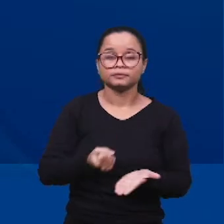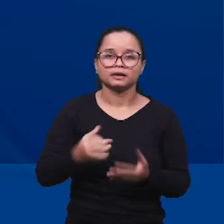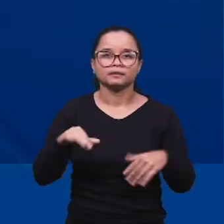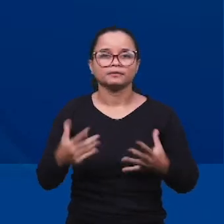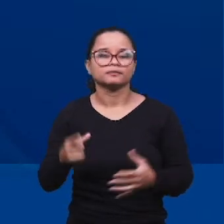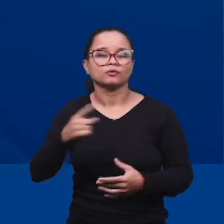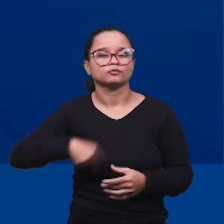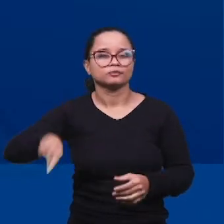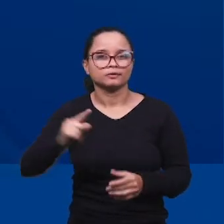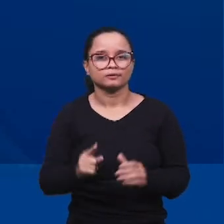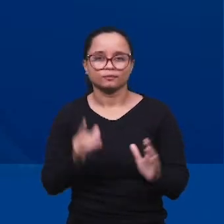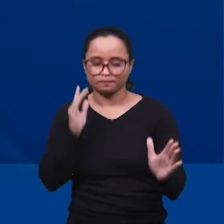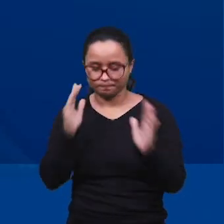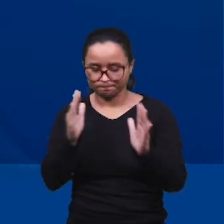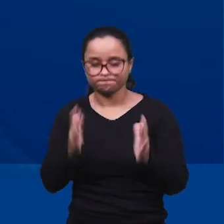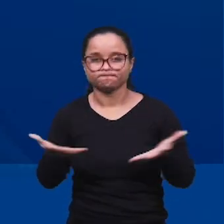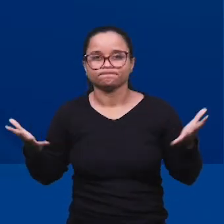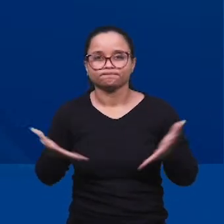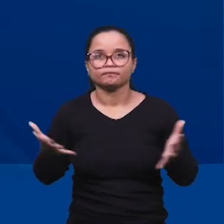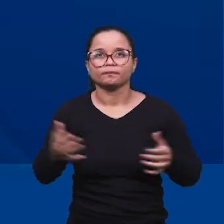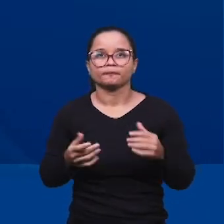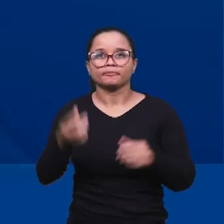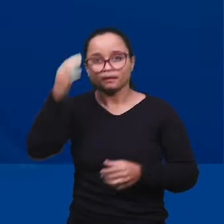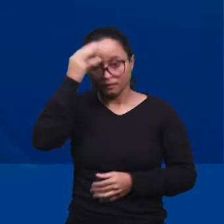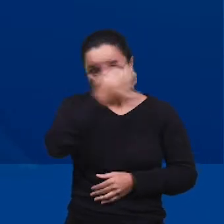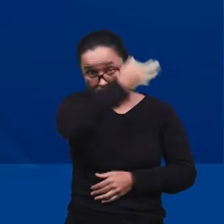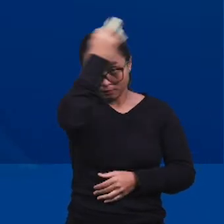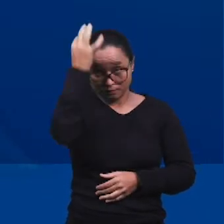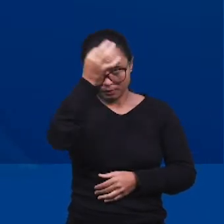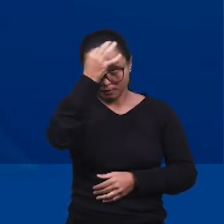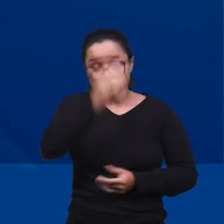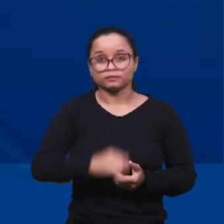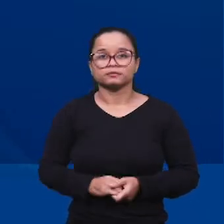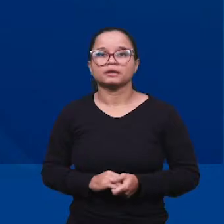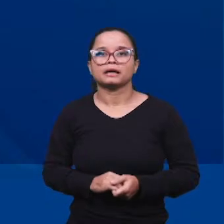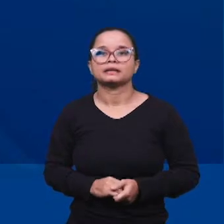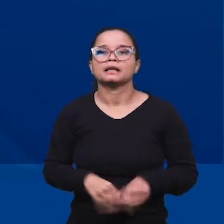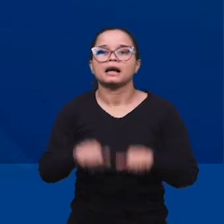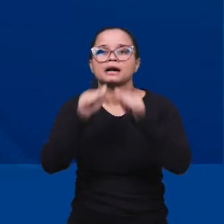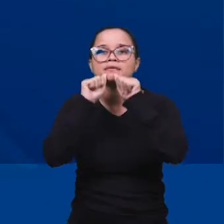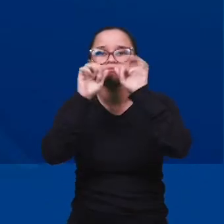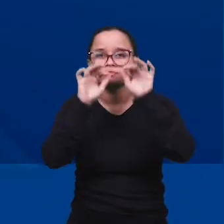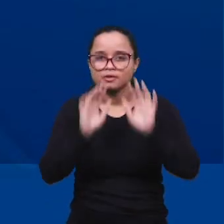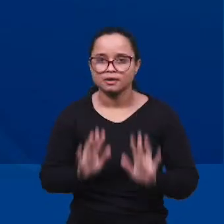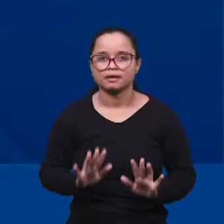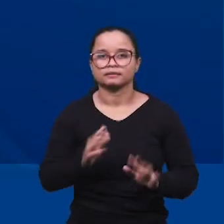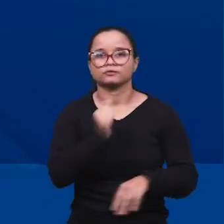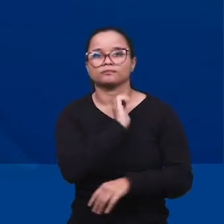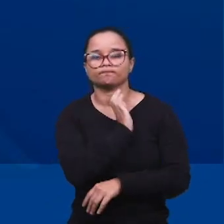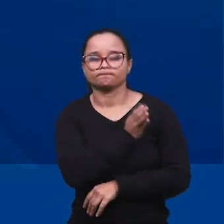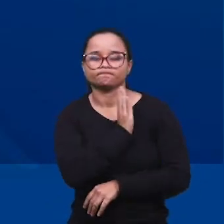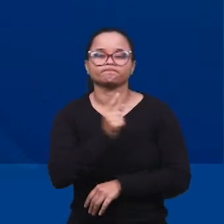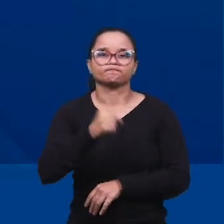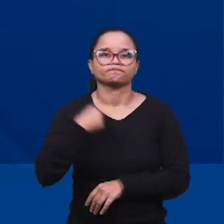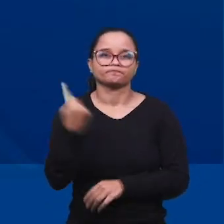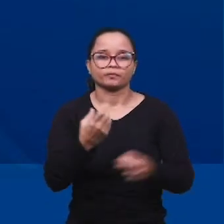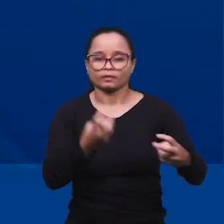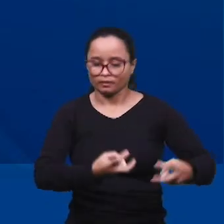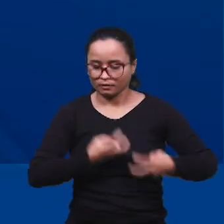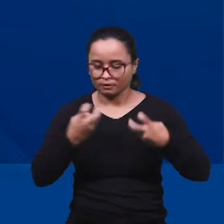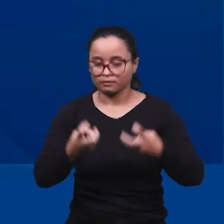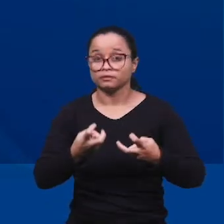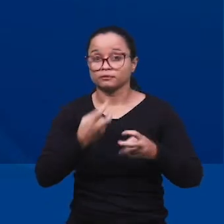que nós temos vivido hoje, em que o Espírito Santo tem avivado a obra nos nossos corações. É o clamor pelo sangue